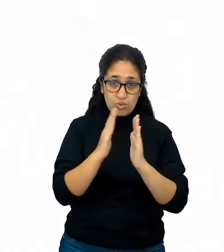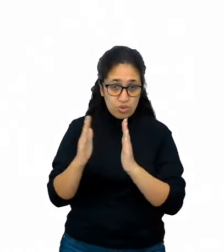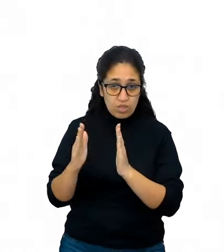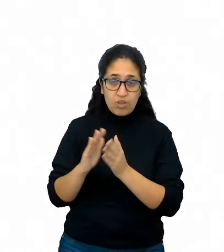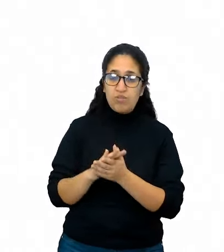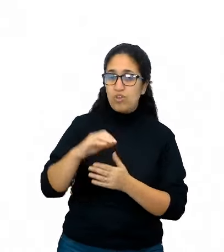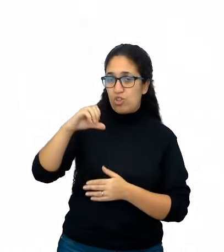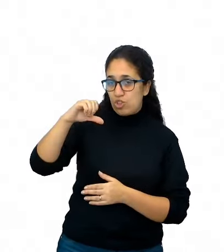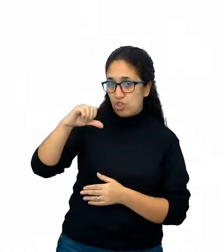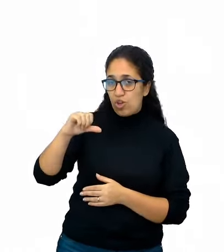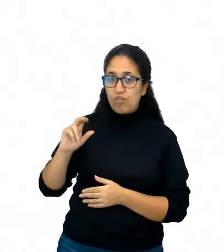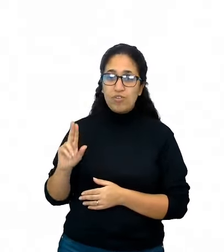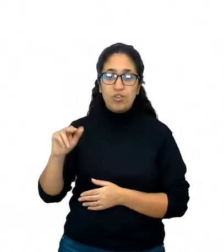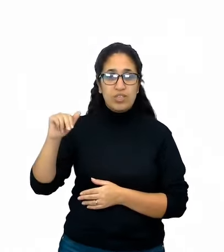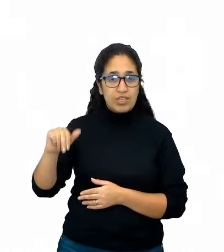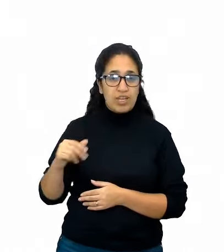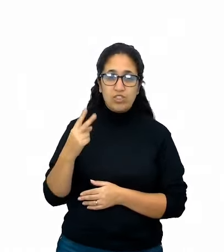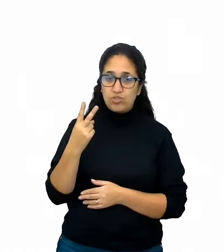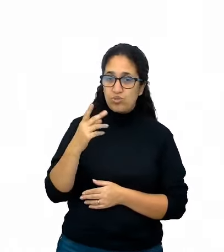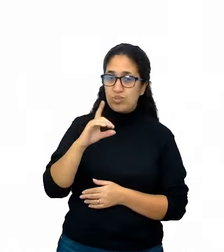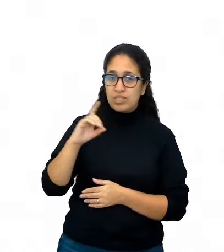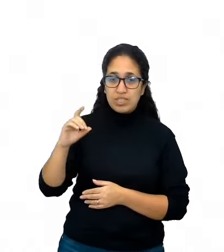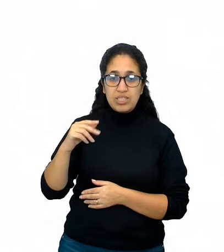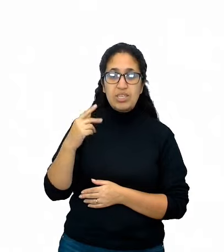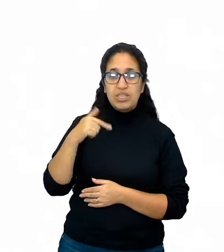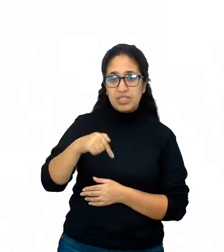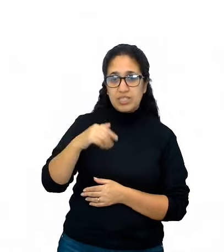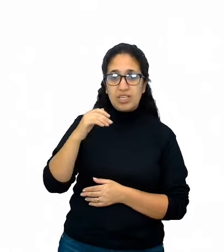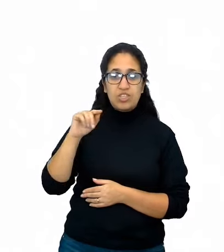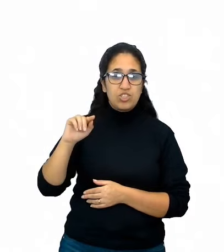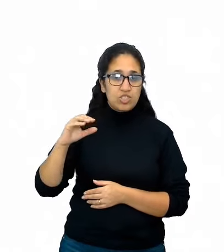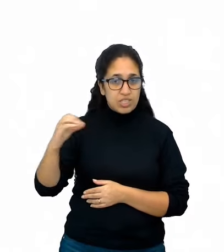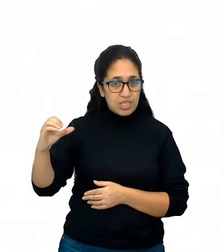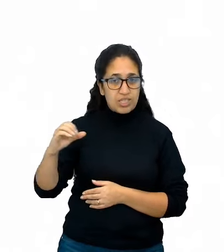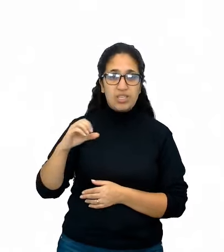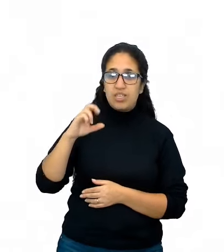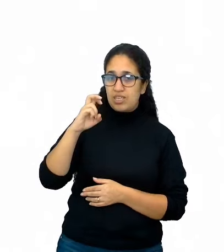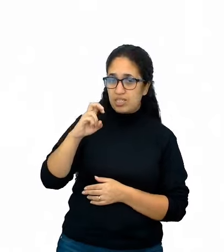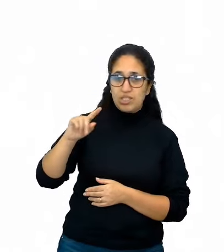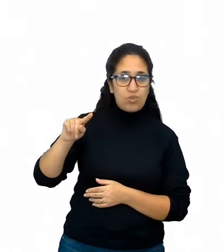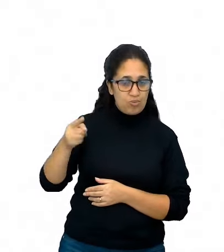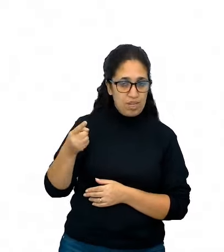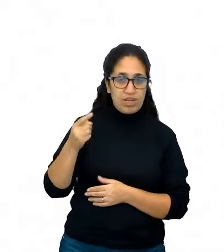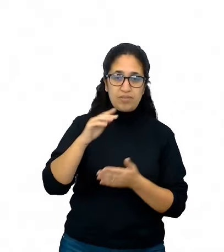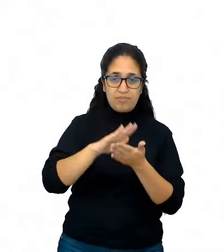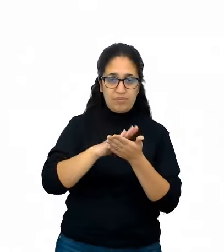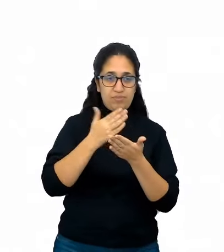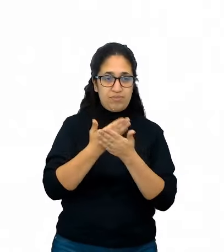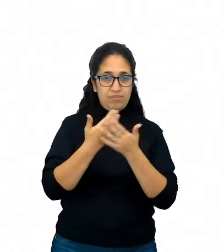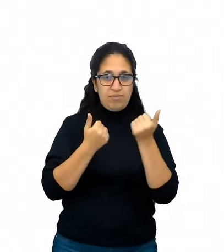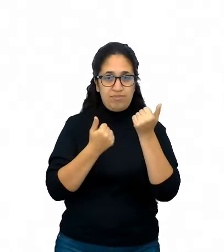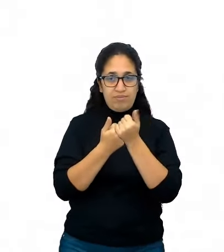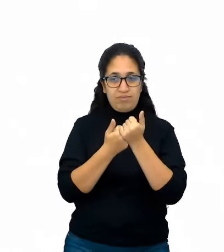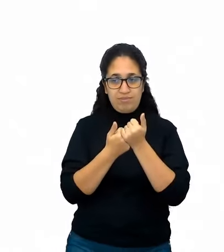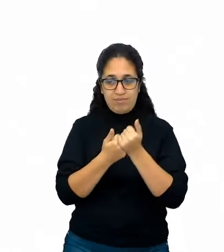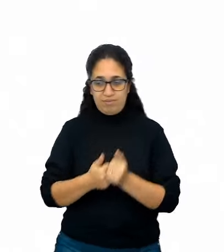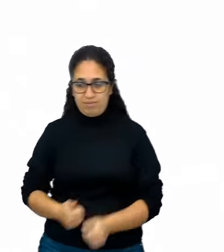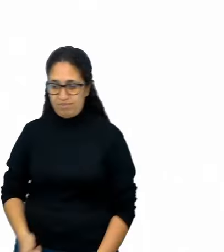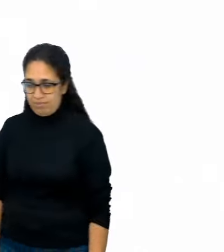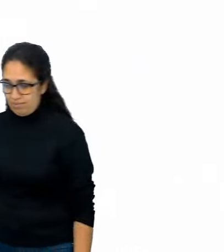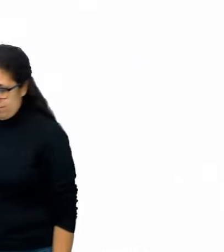nós temos 9 unidades, 2 dezenas, 7 centenas, 5 unidades de milhar. E na parcela,